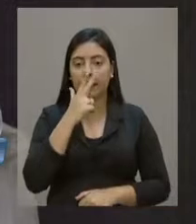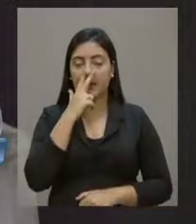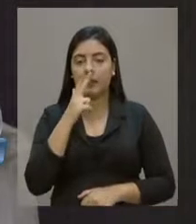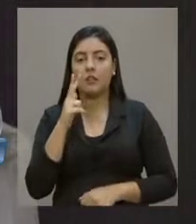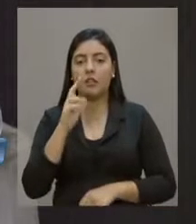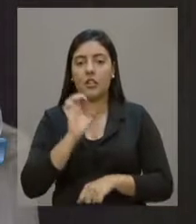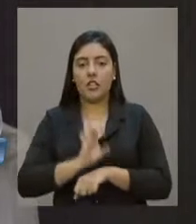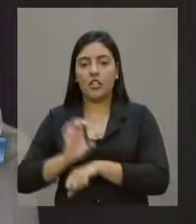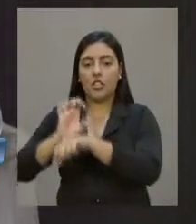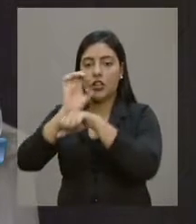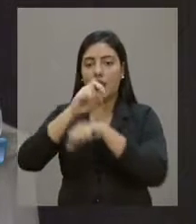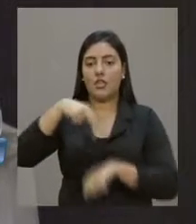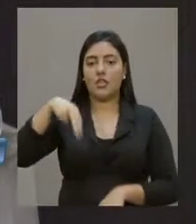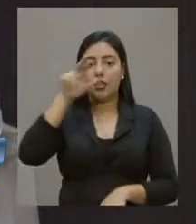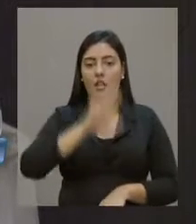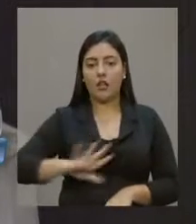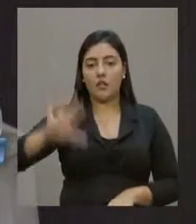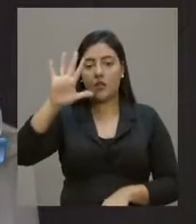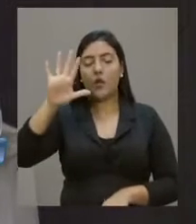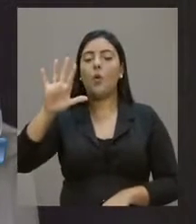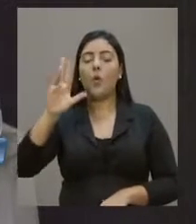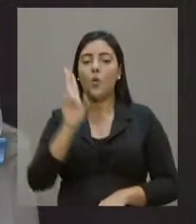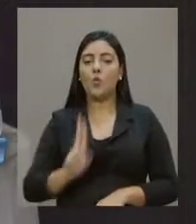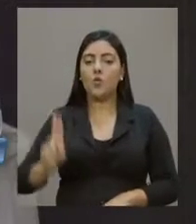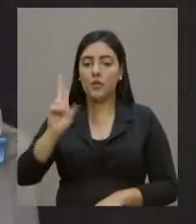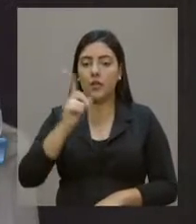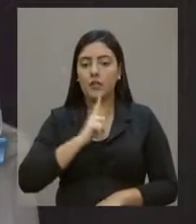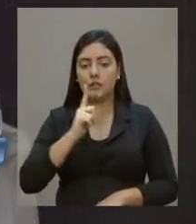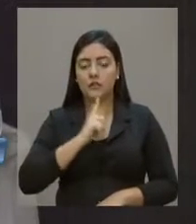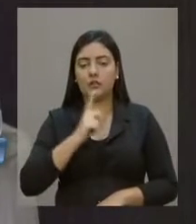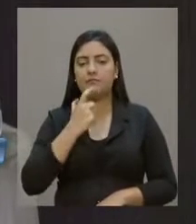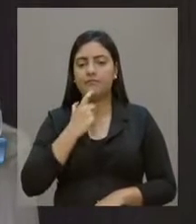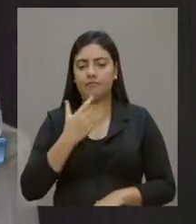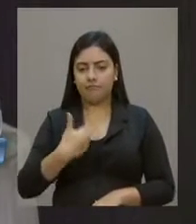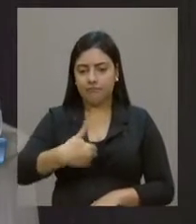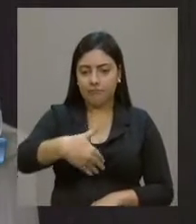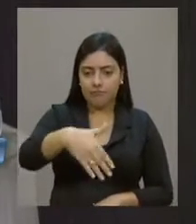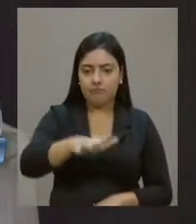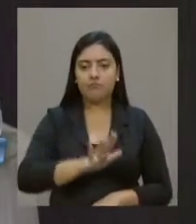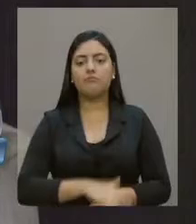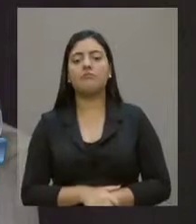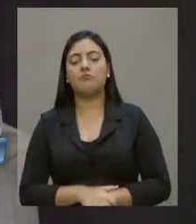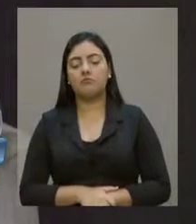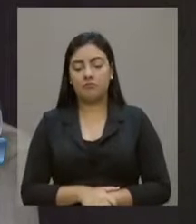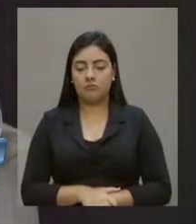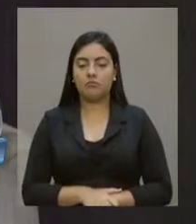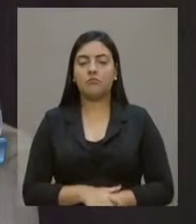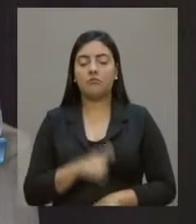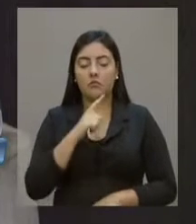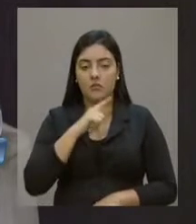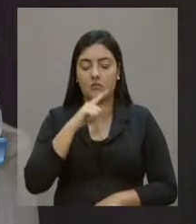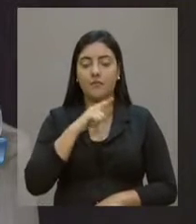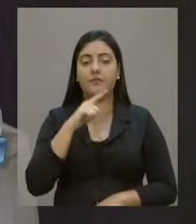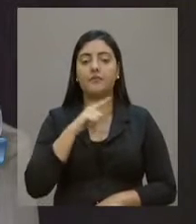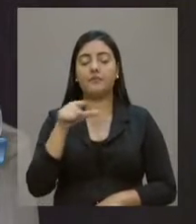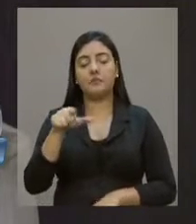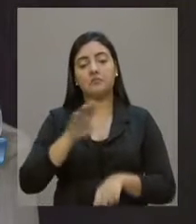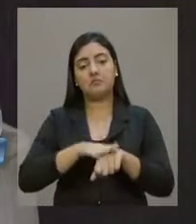dos Estados nacionais. As universidades, elas, desde então, elas